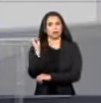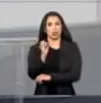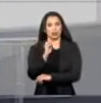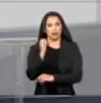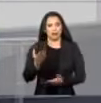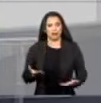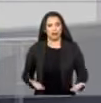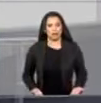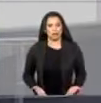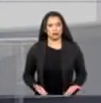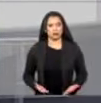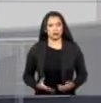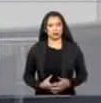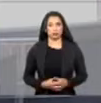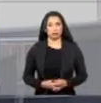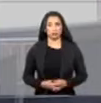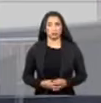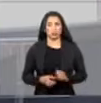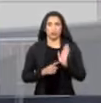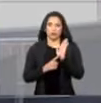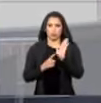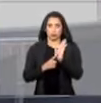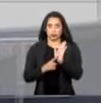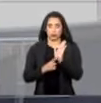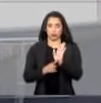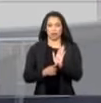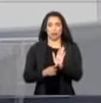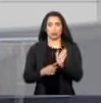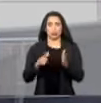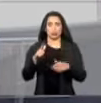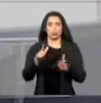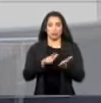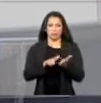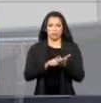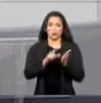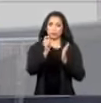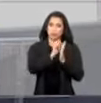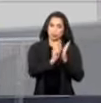deixar isso aqui em forma de depoimento, escrito.